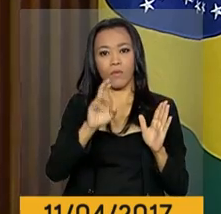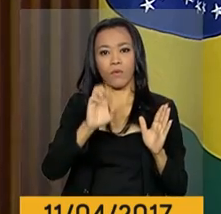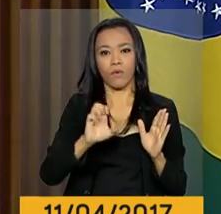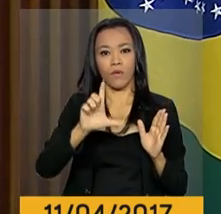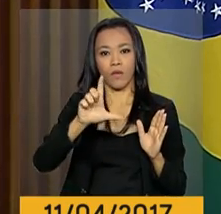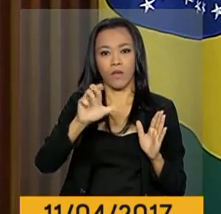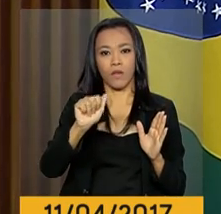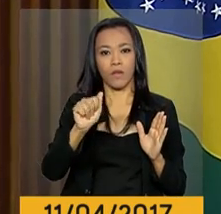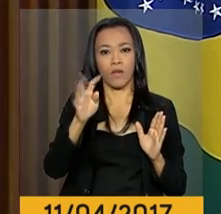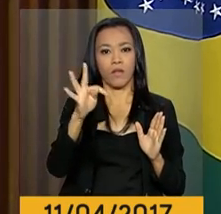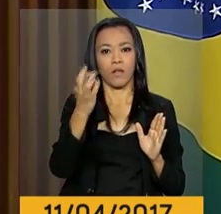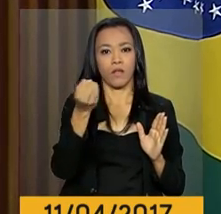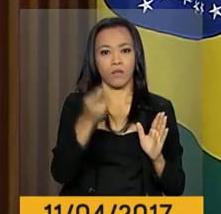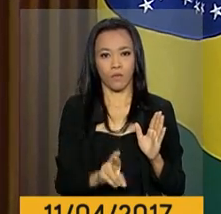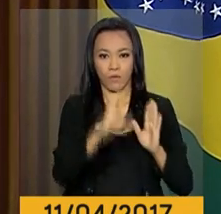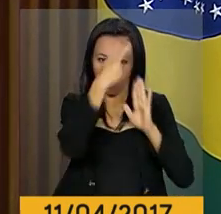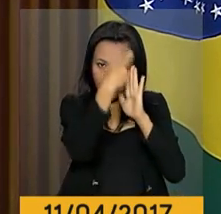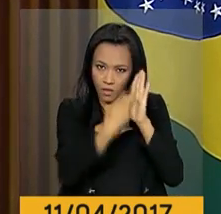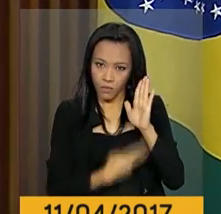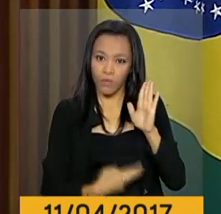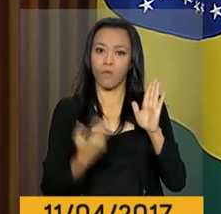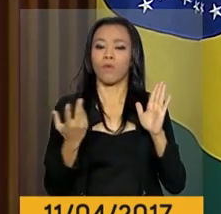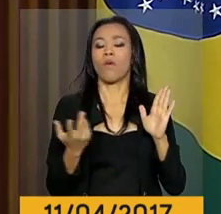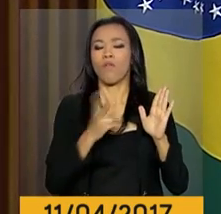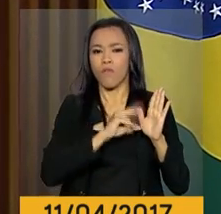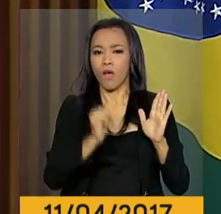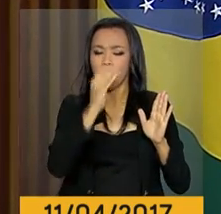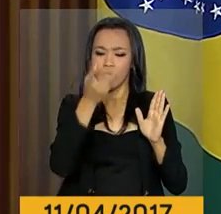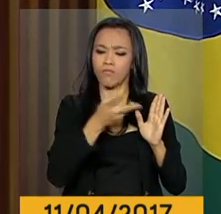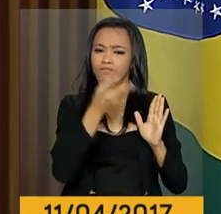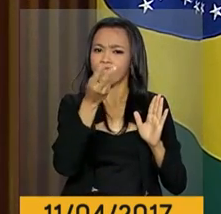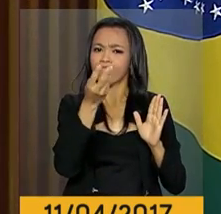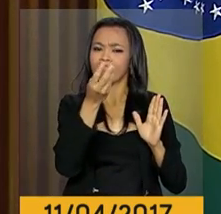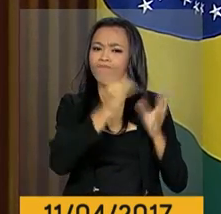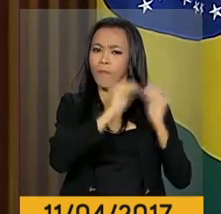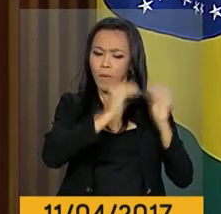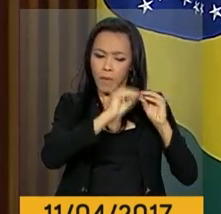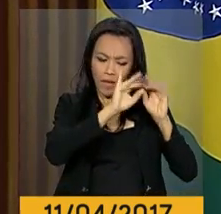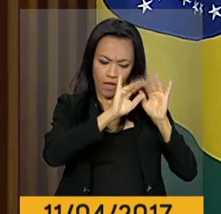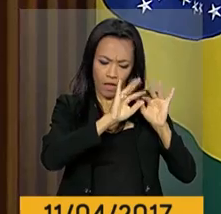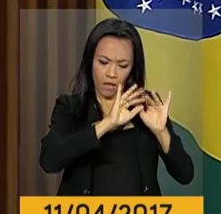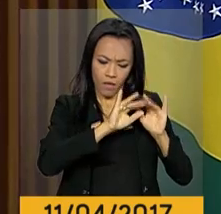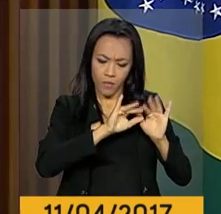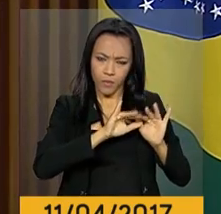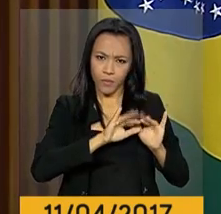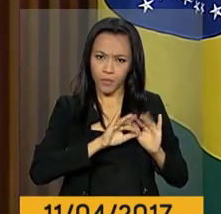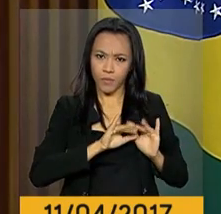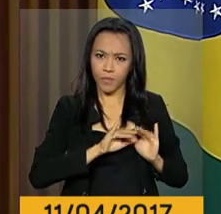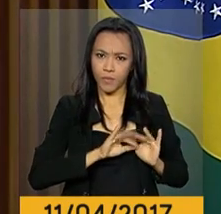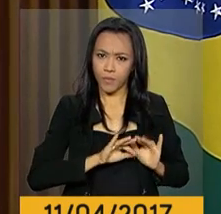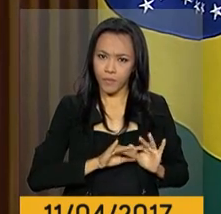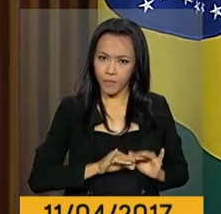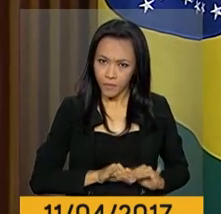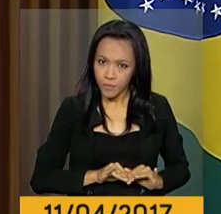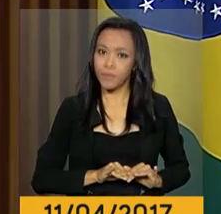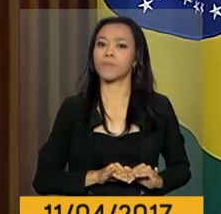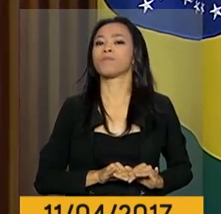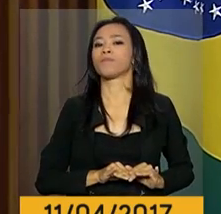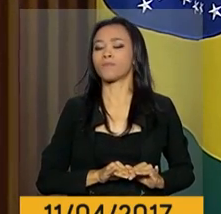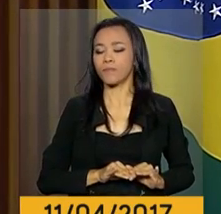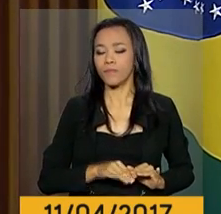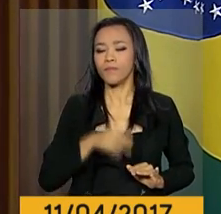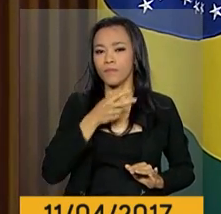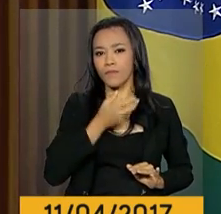os vários atendimentos vai elaborar o seu relatório eh sem quebrar a espinha